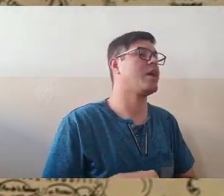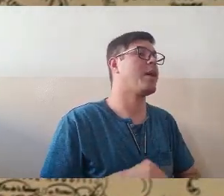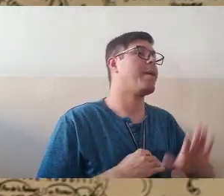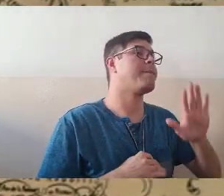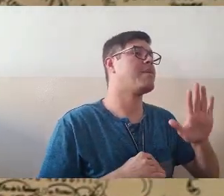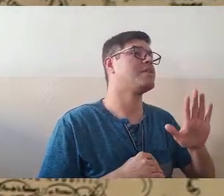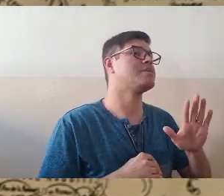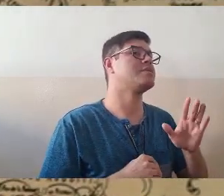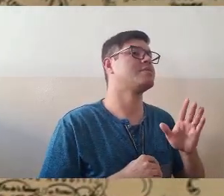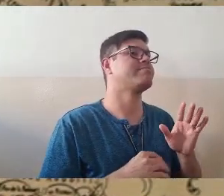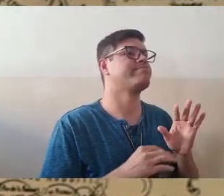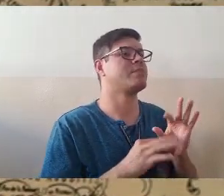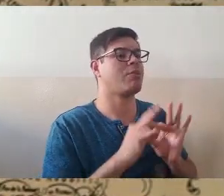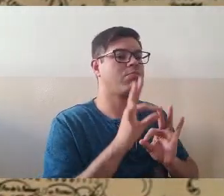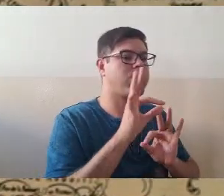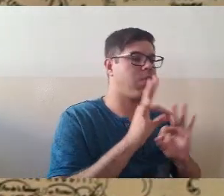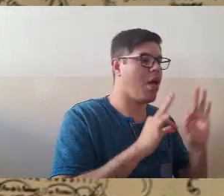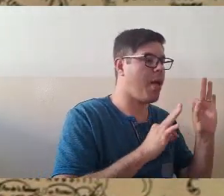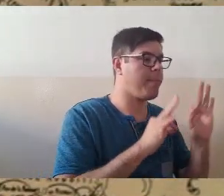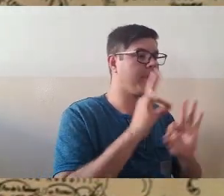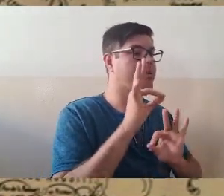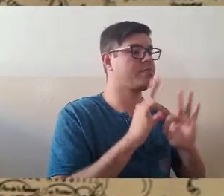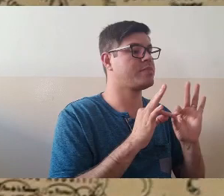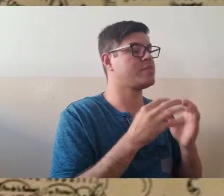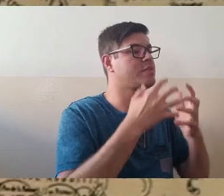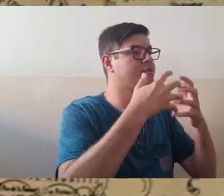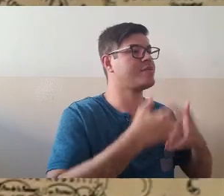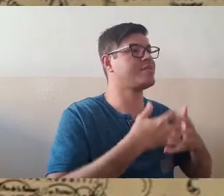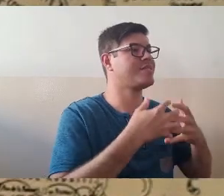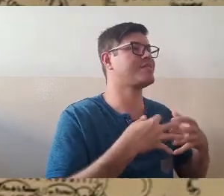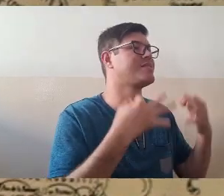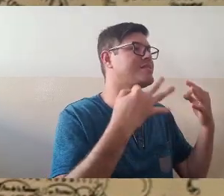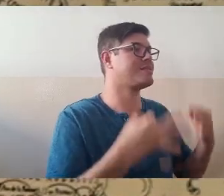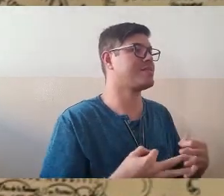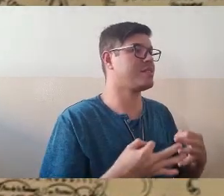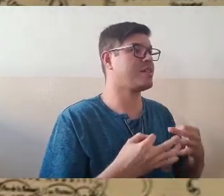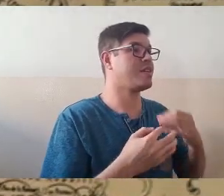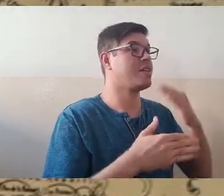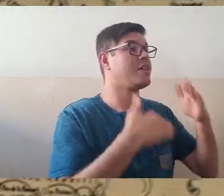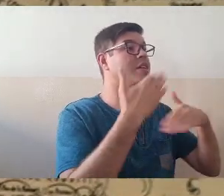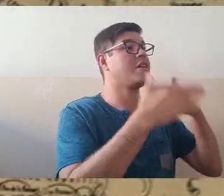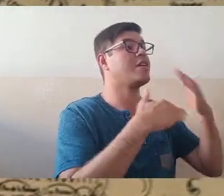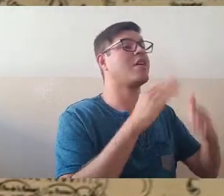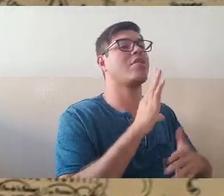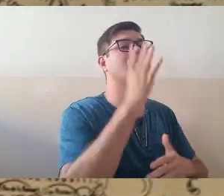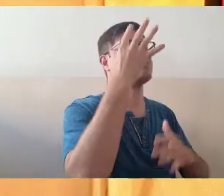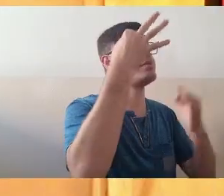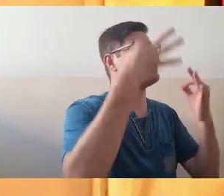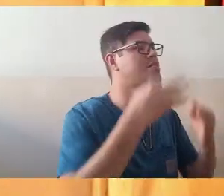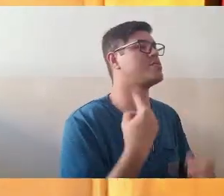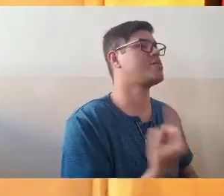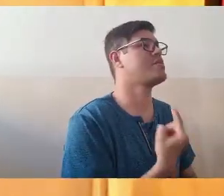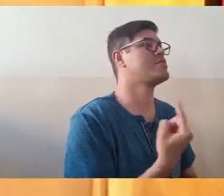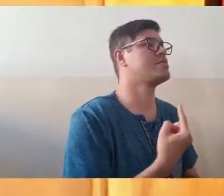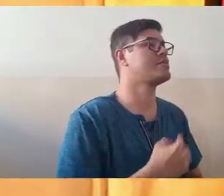vai ajustando essas coisas para que funcione, até o ponto em que elas acontecem sozinhas, né? Automaticamente. Isso. Agora, a